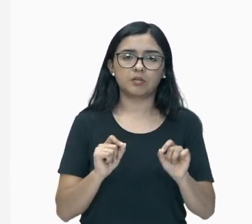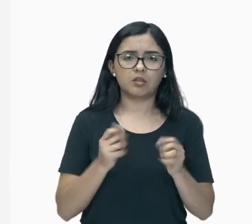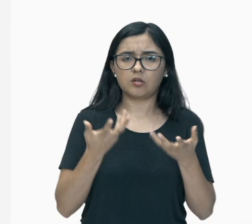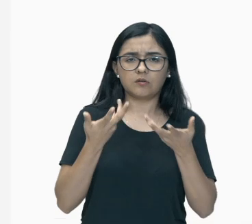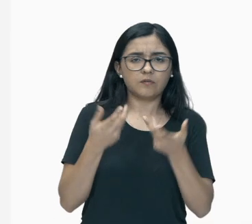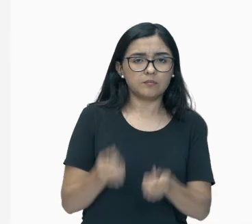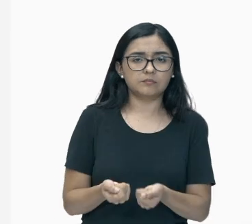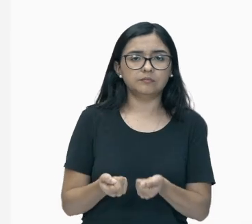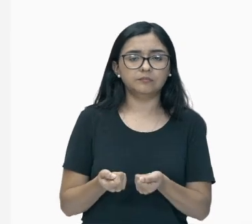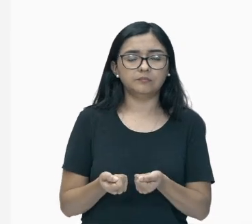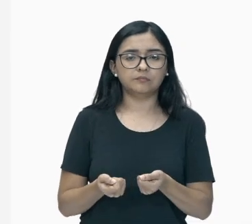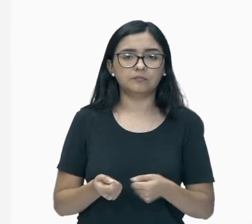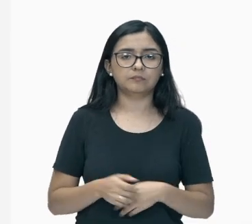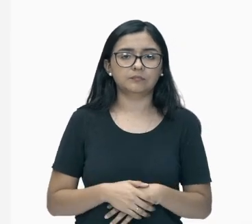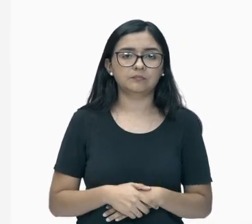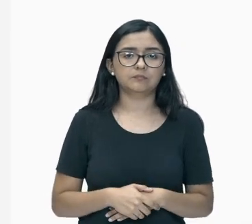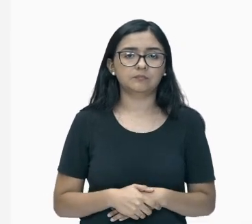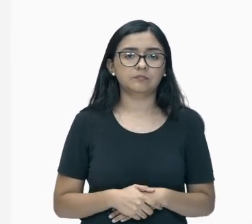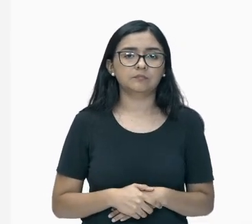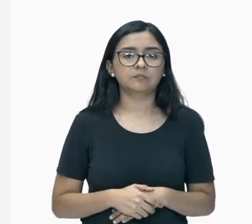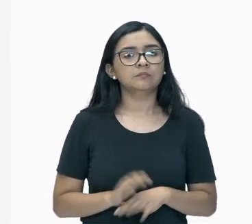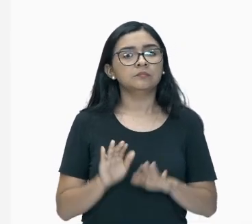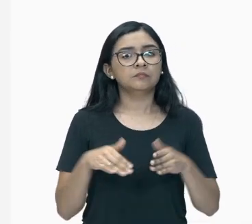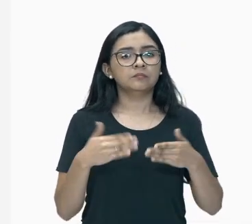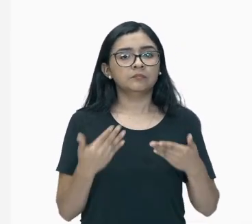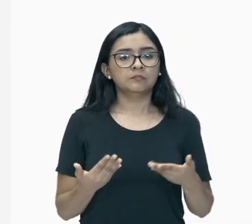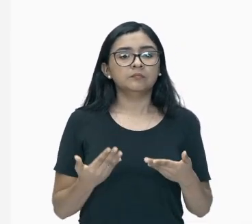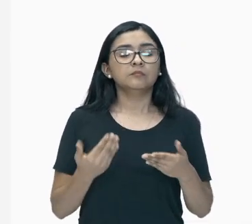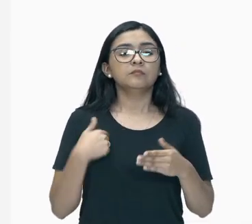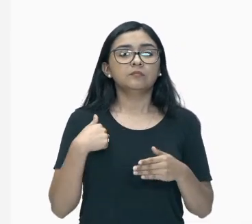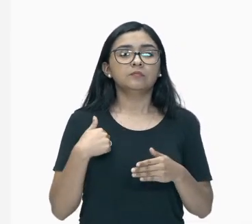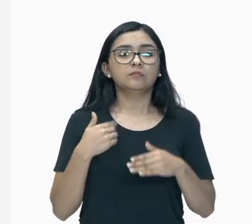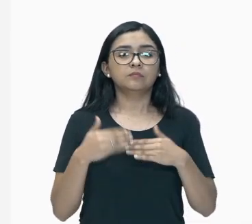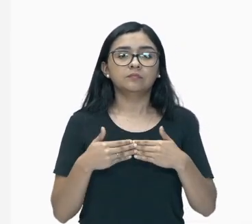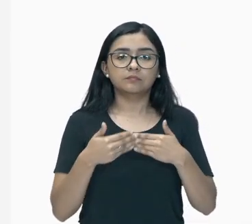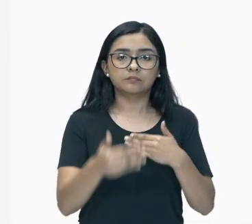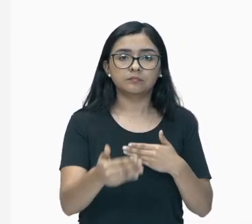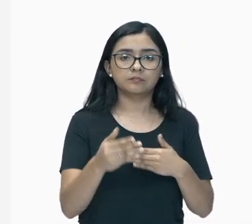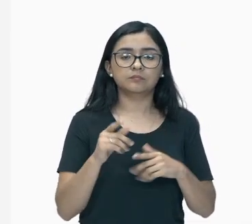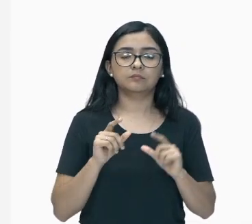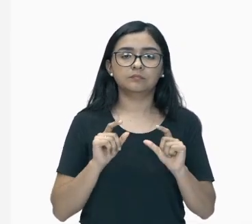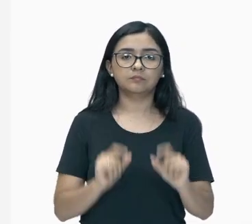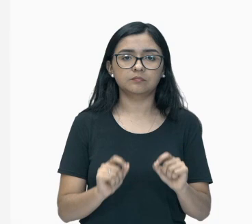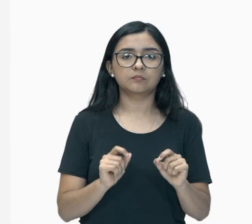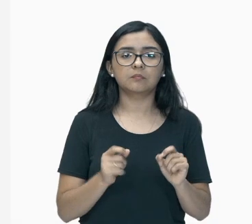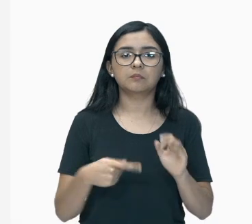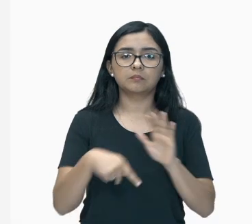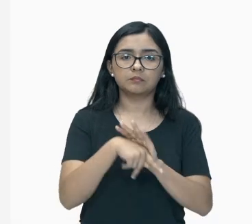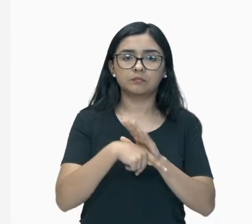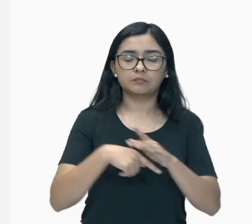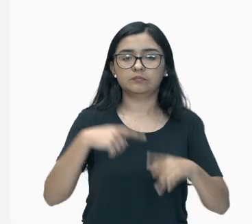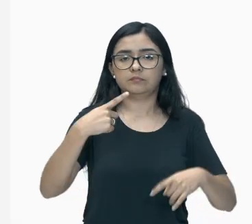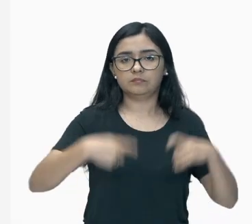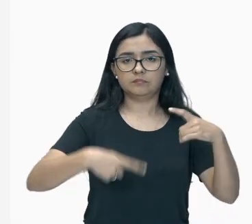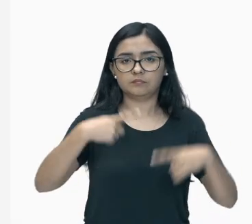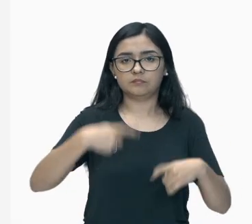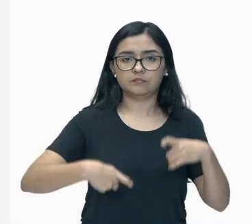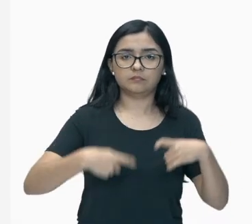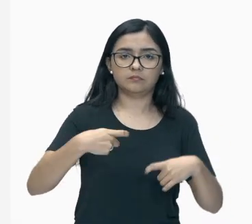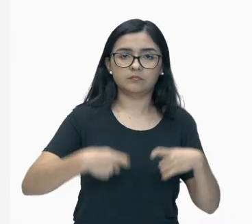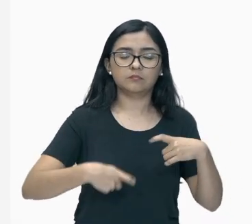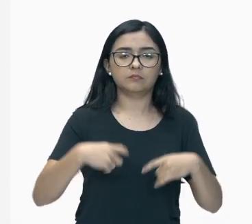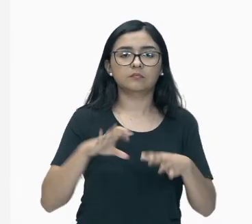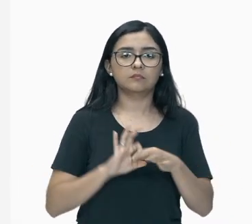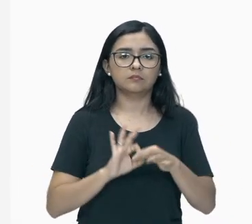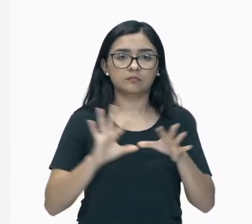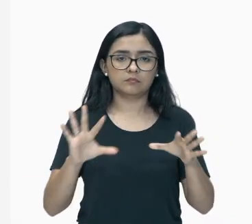isso. E aí, então, nós vamos passar para o processo, né, propriamente da guerra da independência das colônias